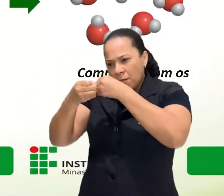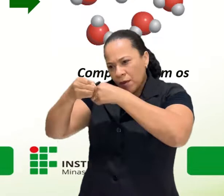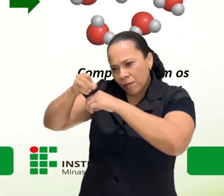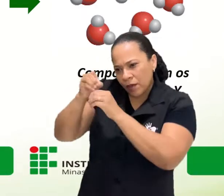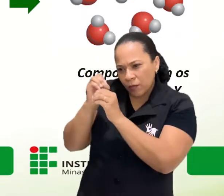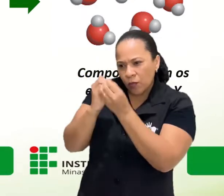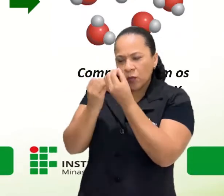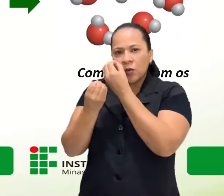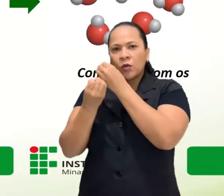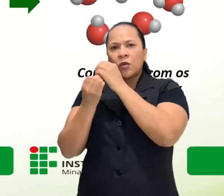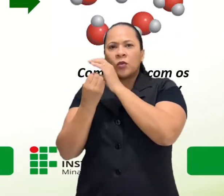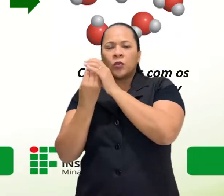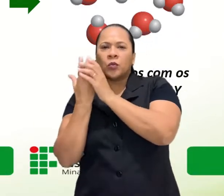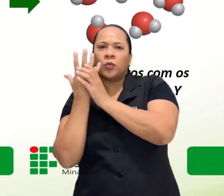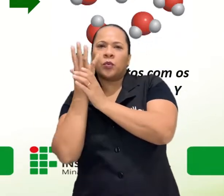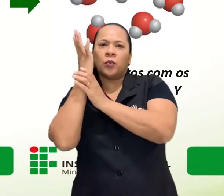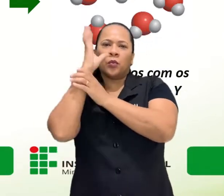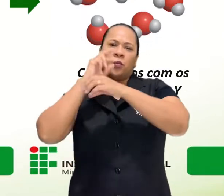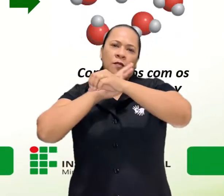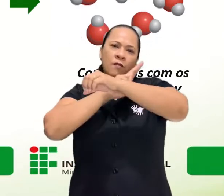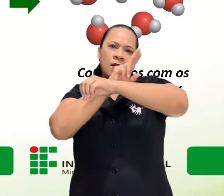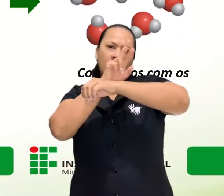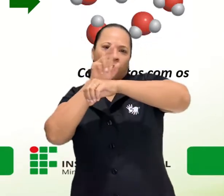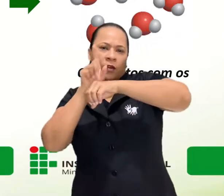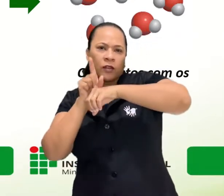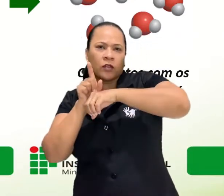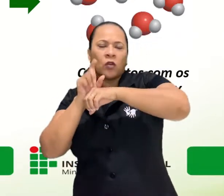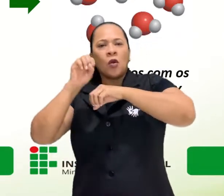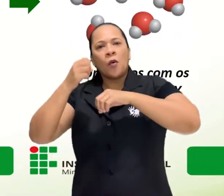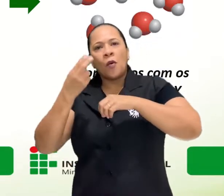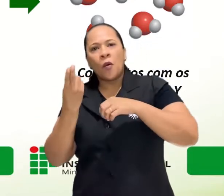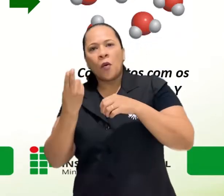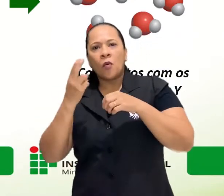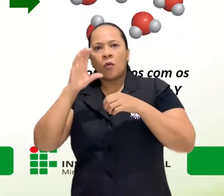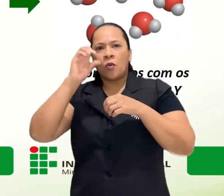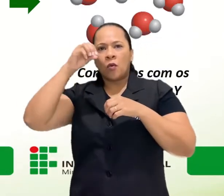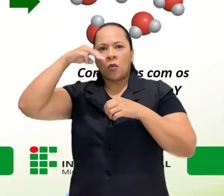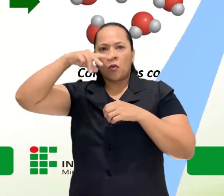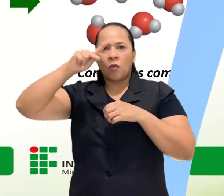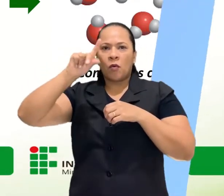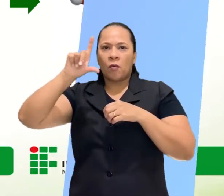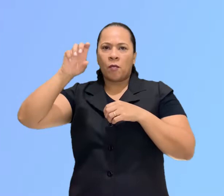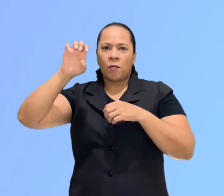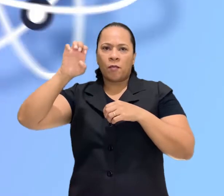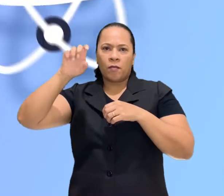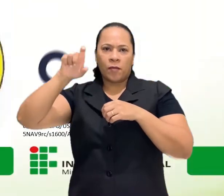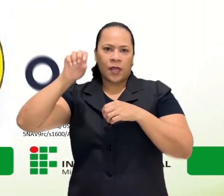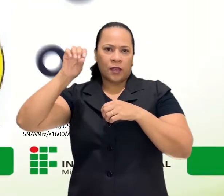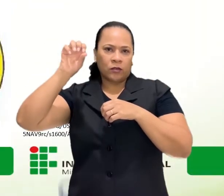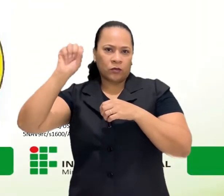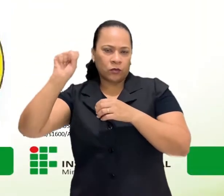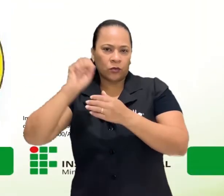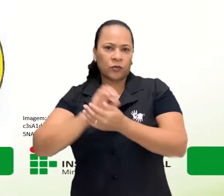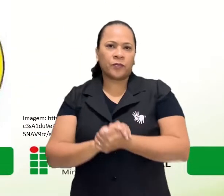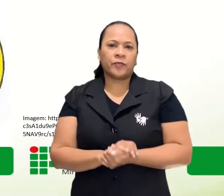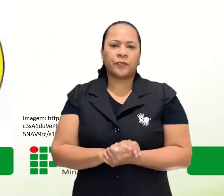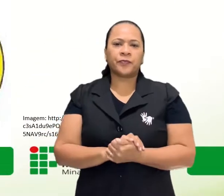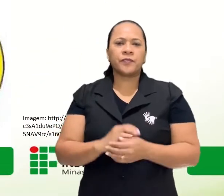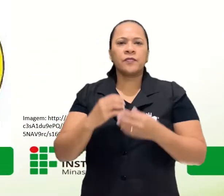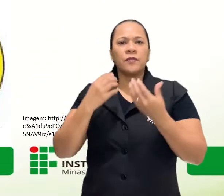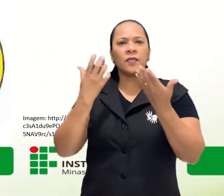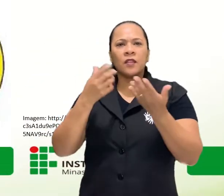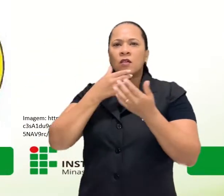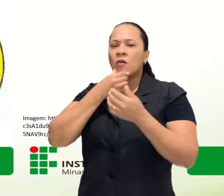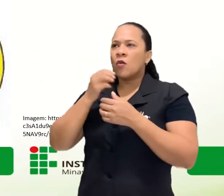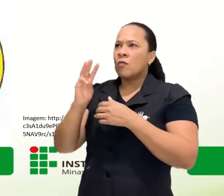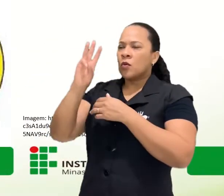átomos, formando átomos compostos ou átomos complexos. As experiências realizadas